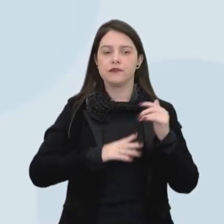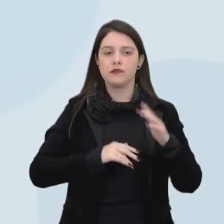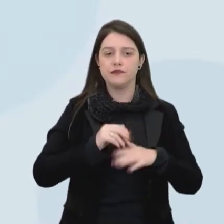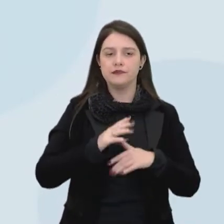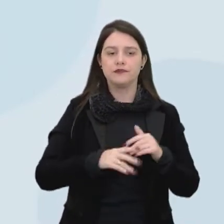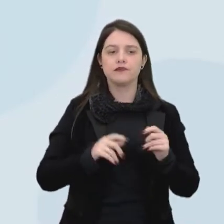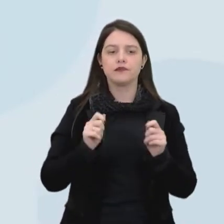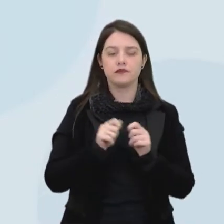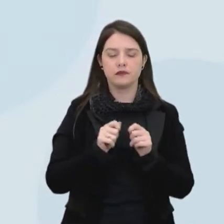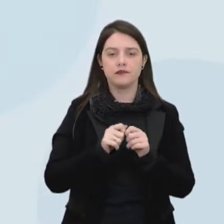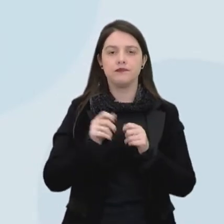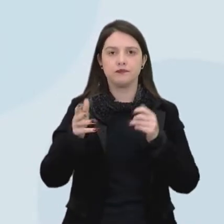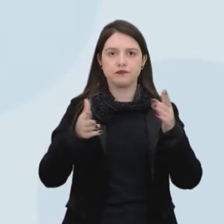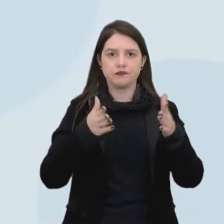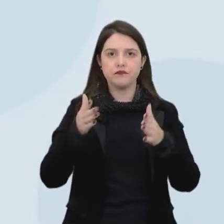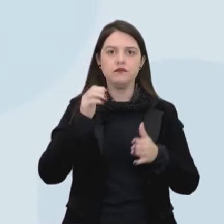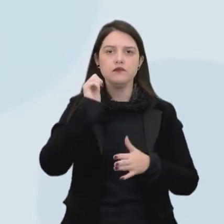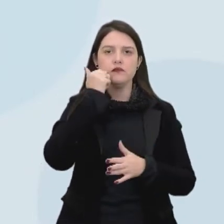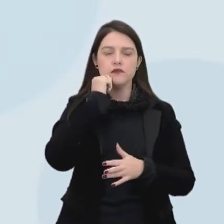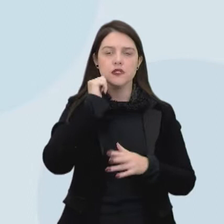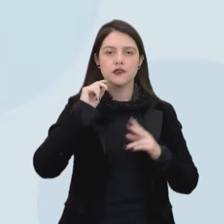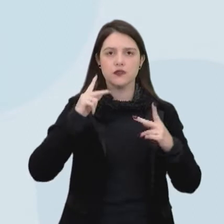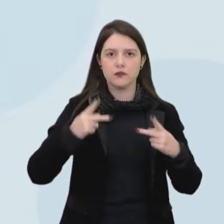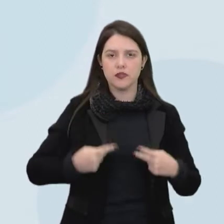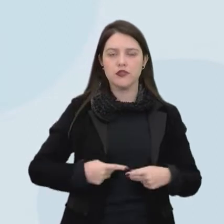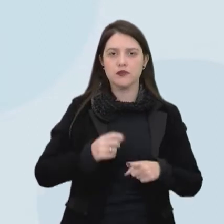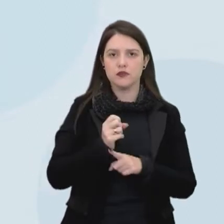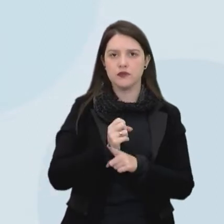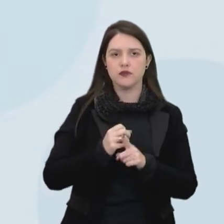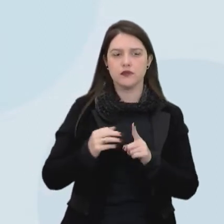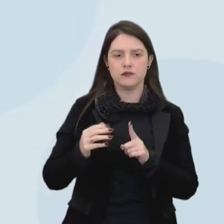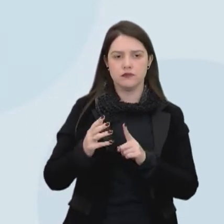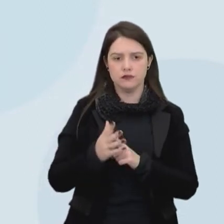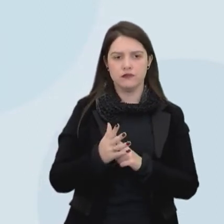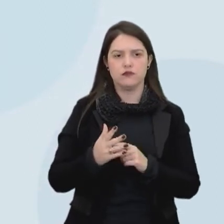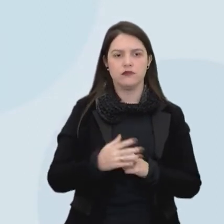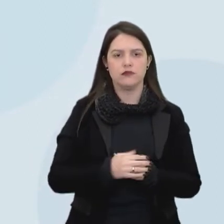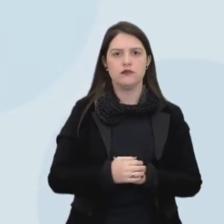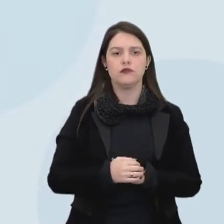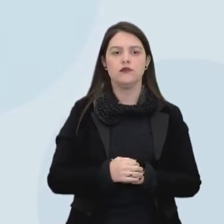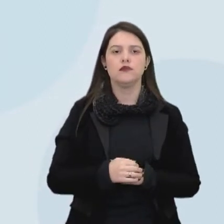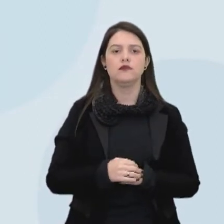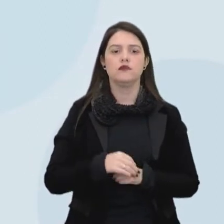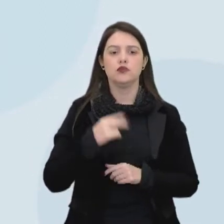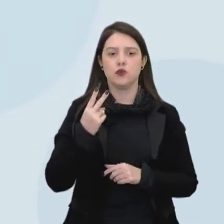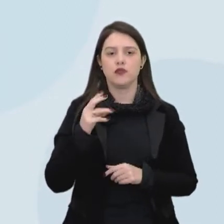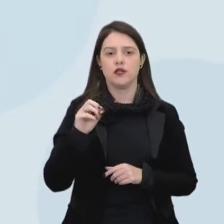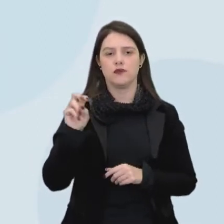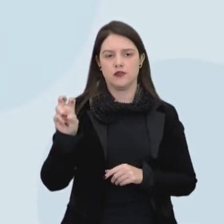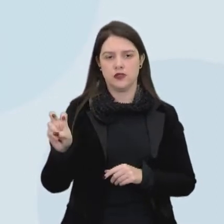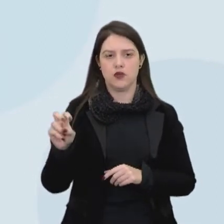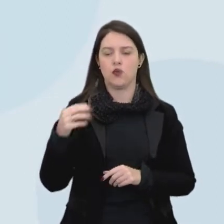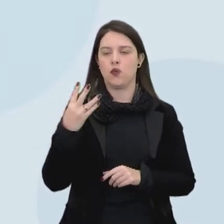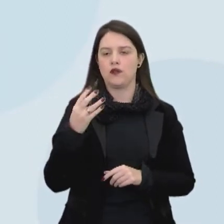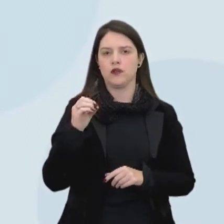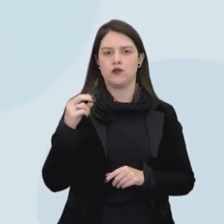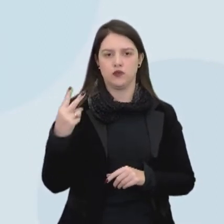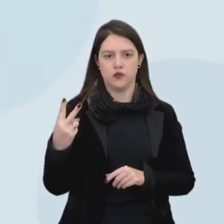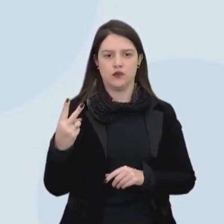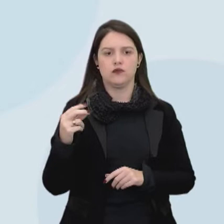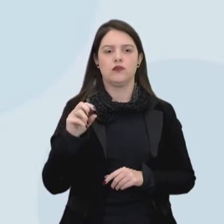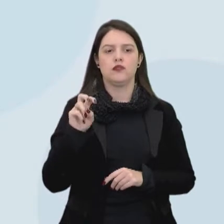que fazem parte aí das ciências humanas, sociais e aplicadas 205, 402